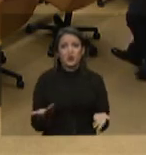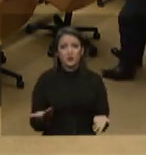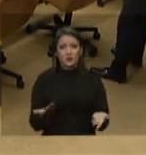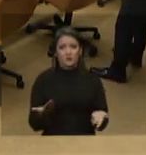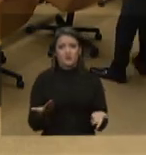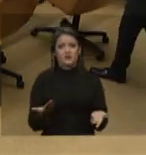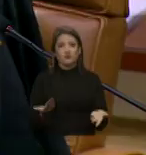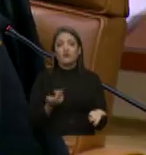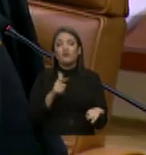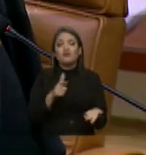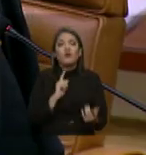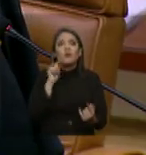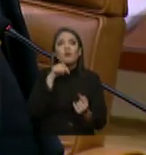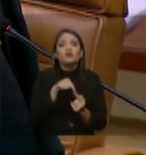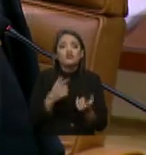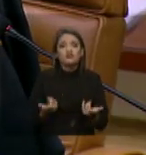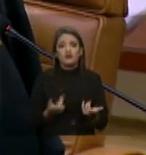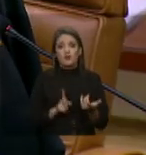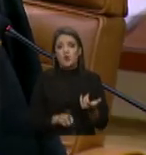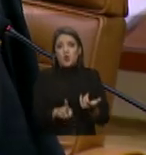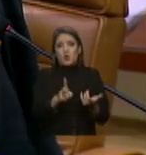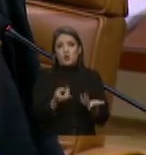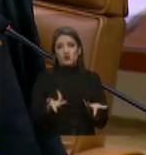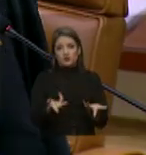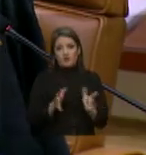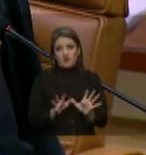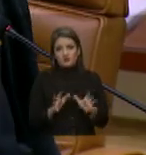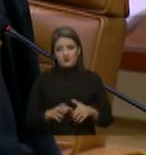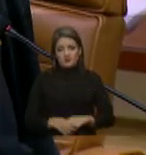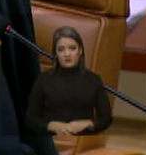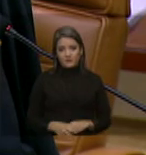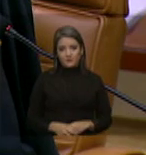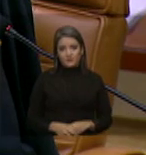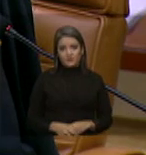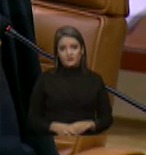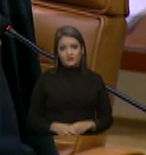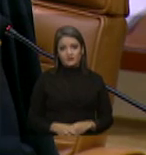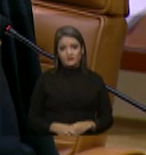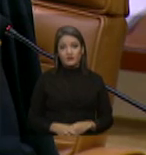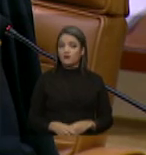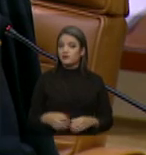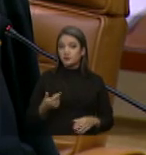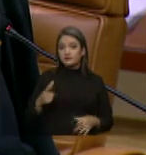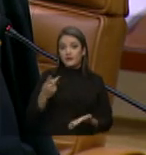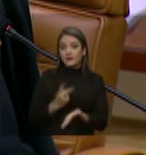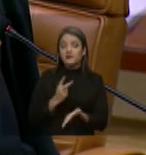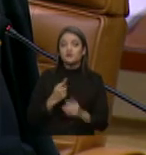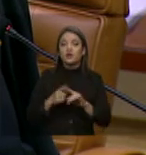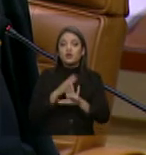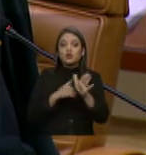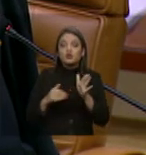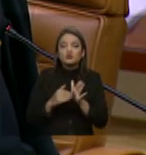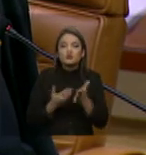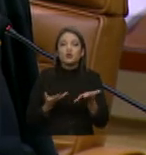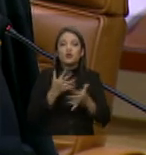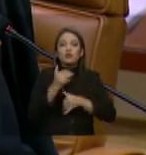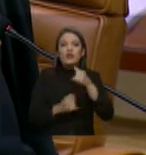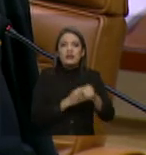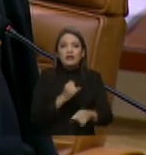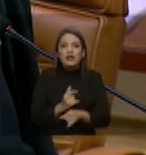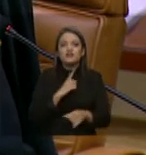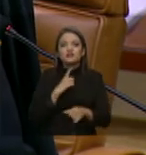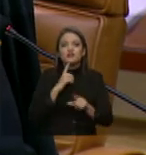é justificativa é para isso até porque tudo fica documentado do meio eletrônico então